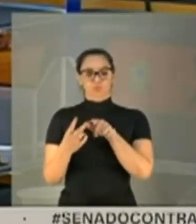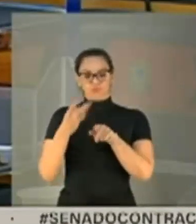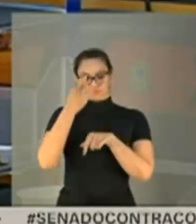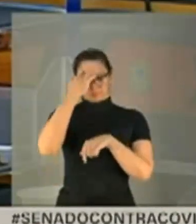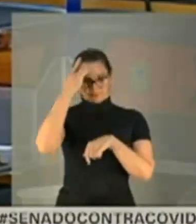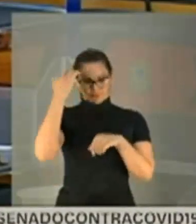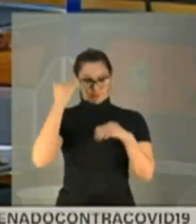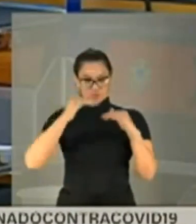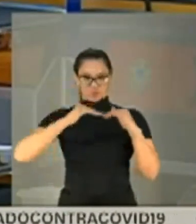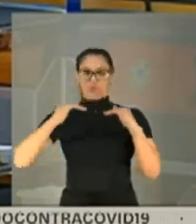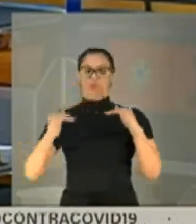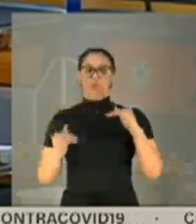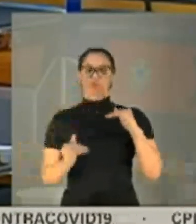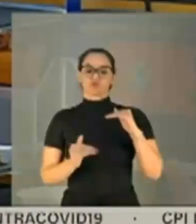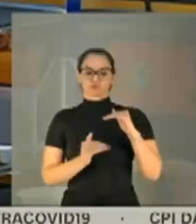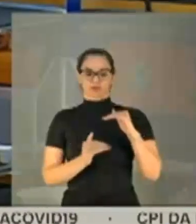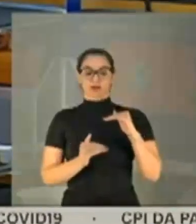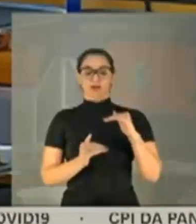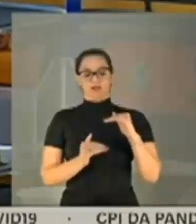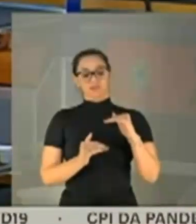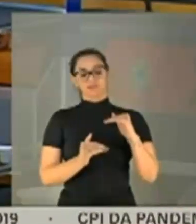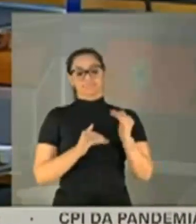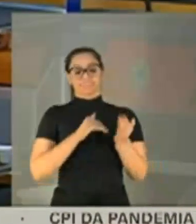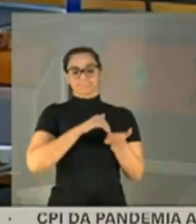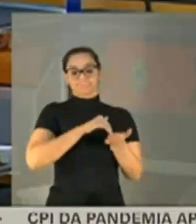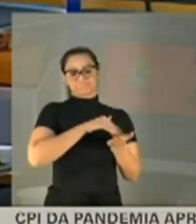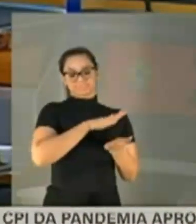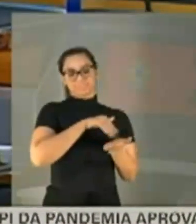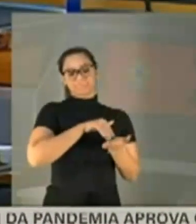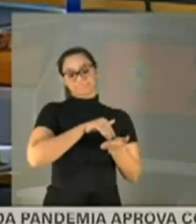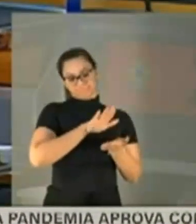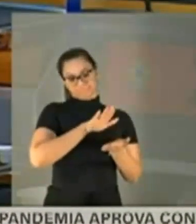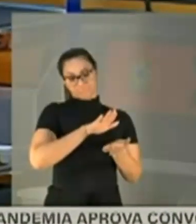subordinados seus foram exonerados